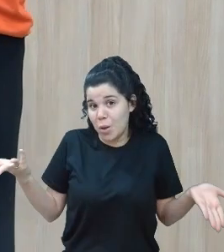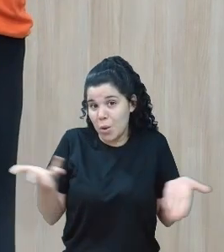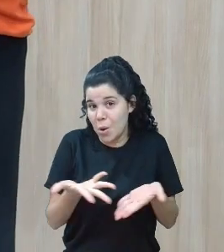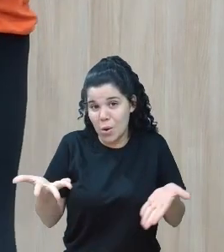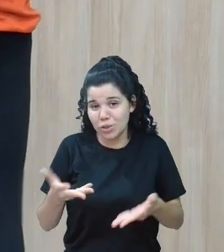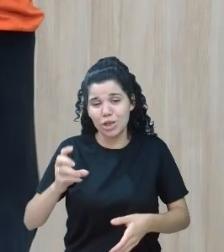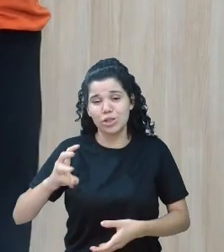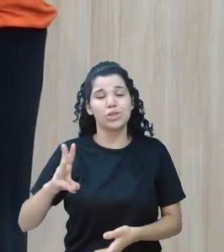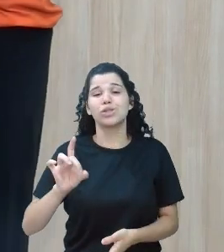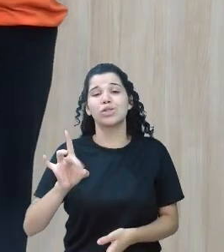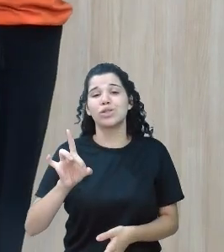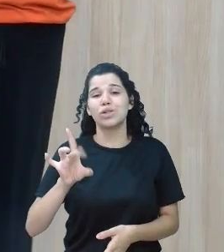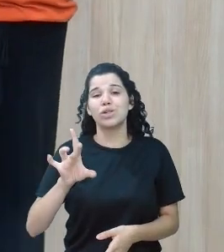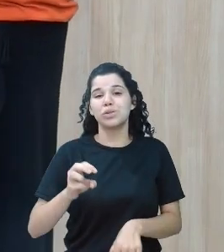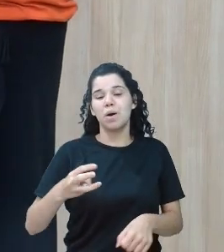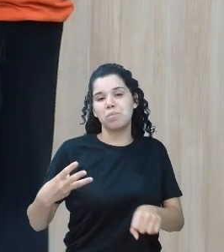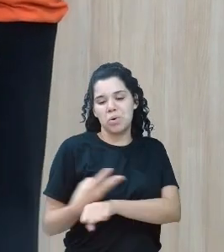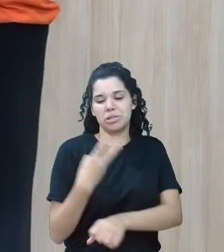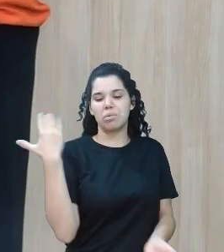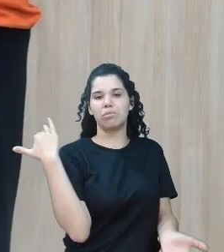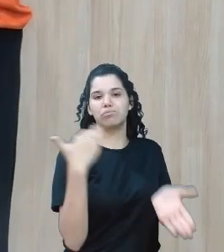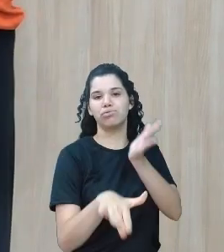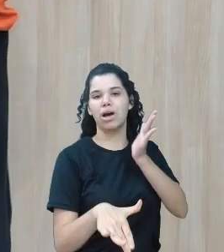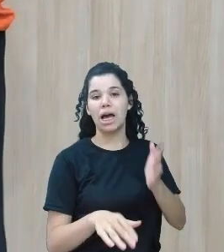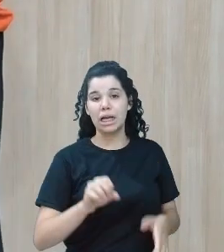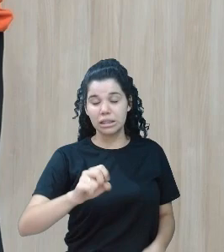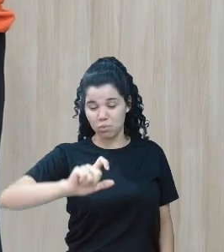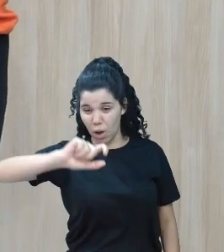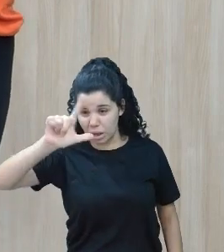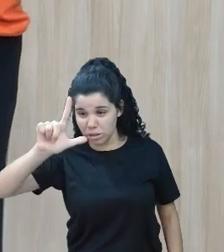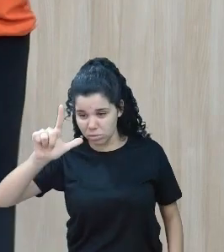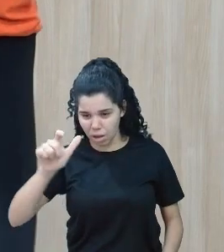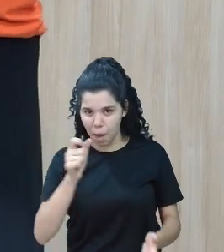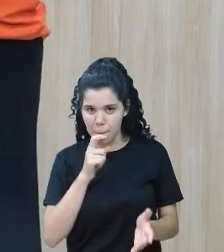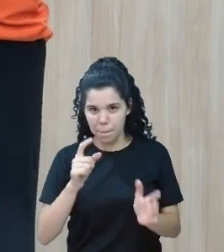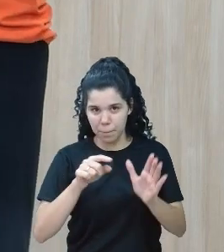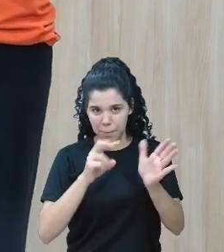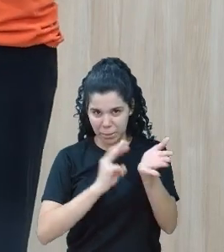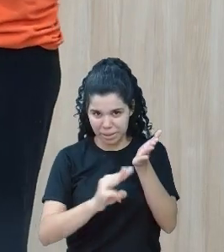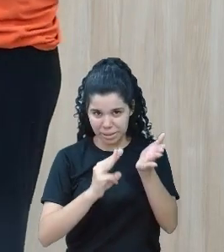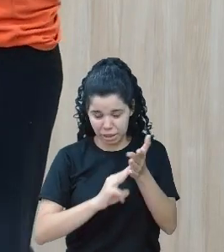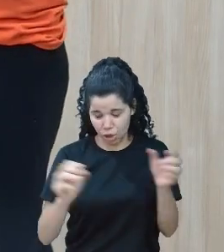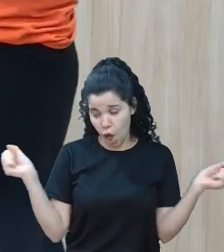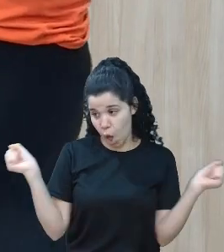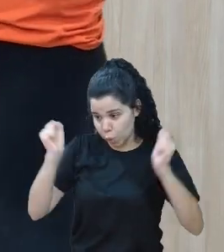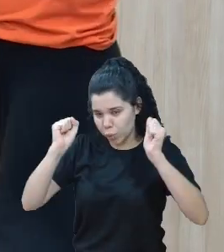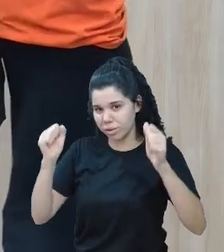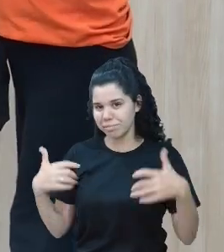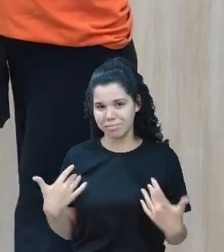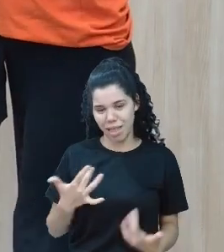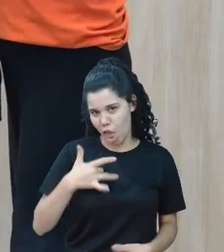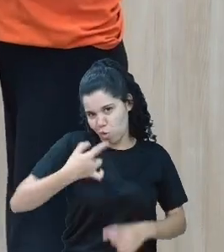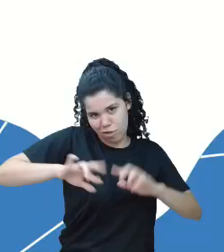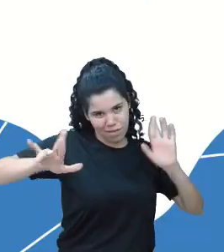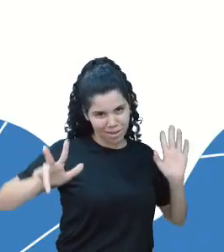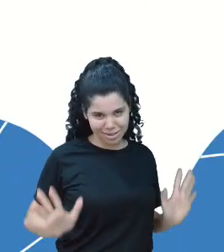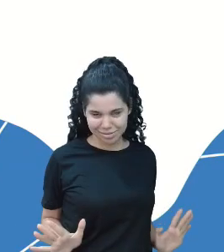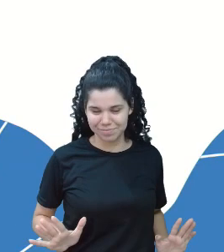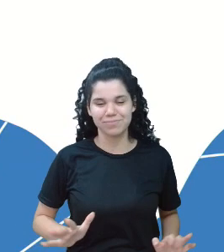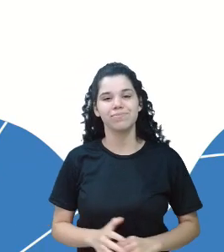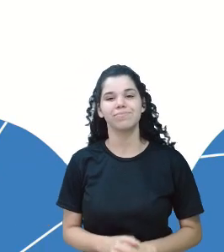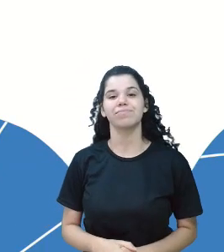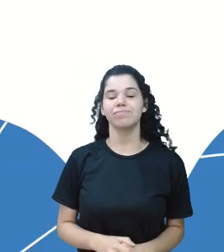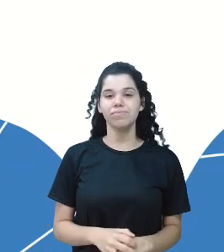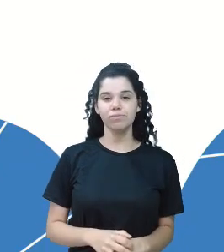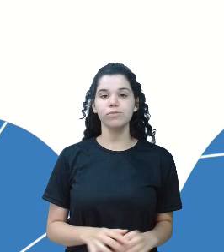Se não ficar azulzinho logo, você já surta, né? Não que eu seja assim, mas... Nos